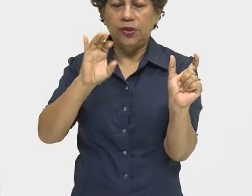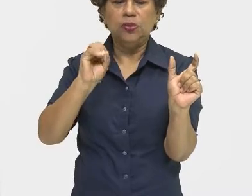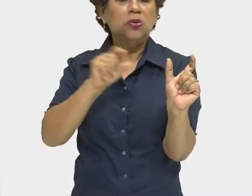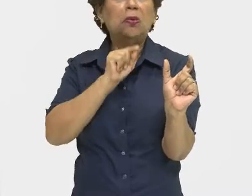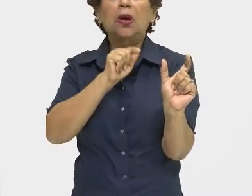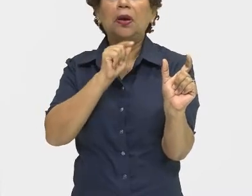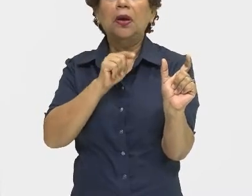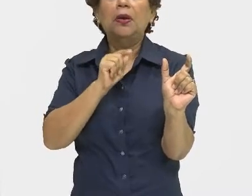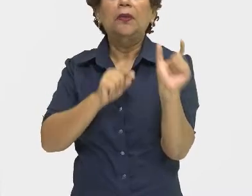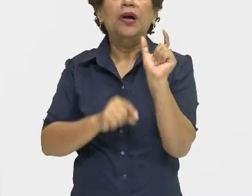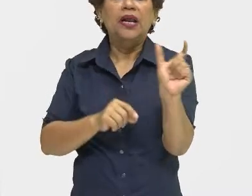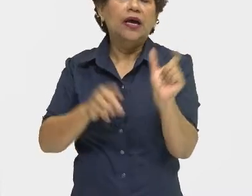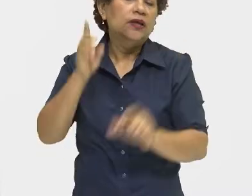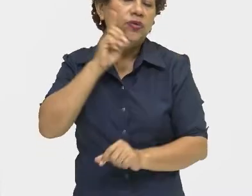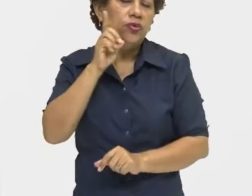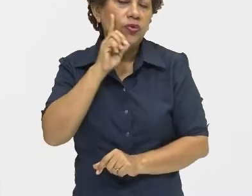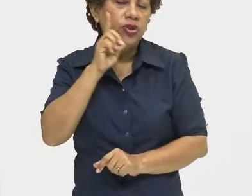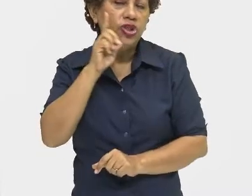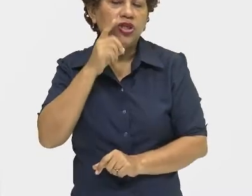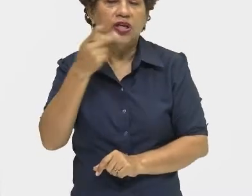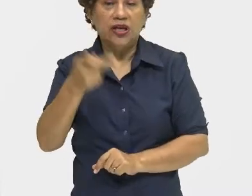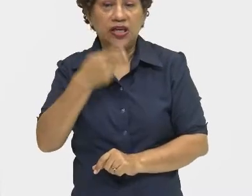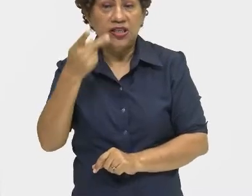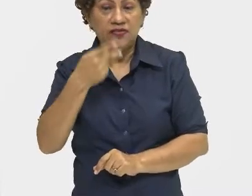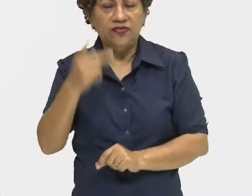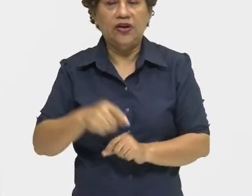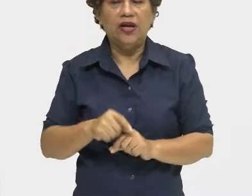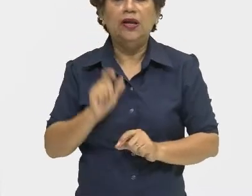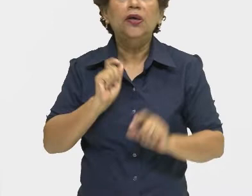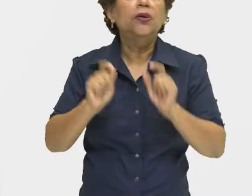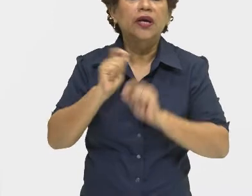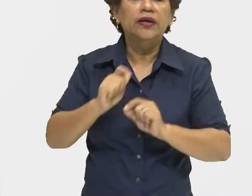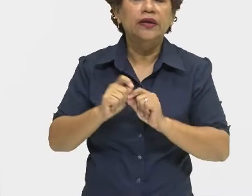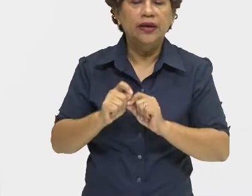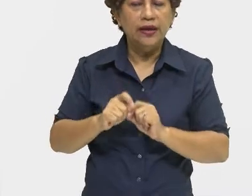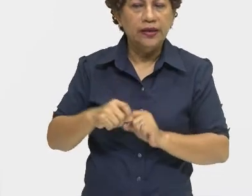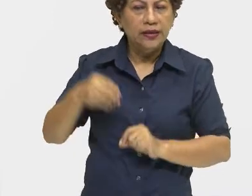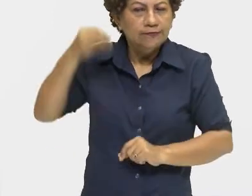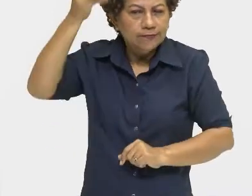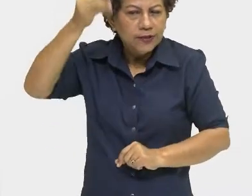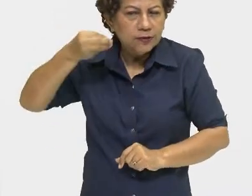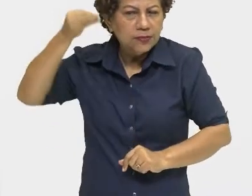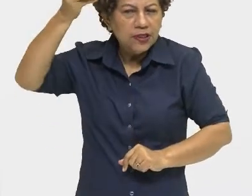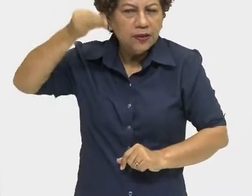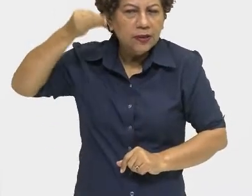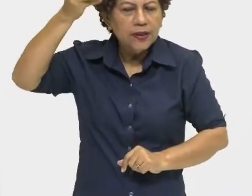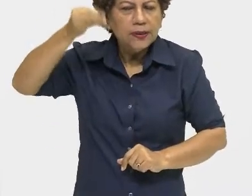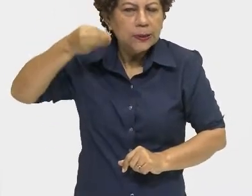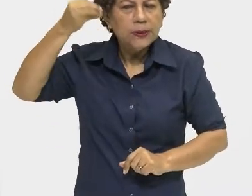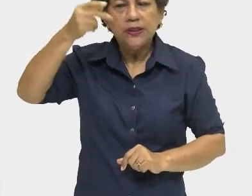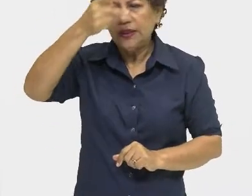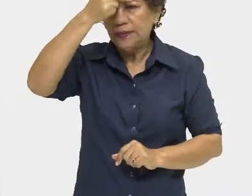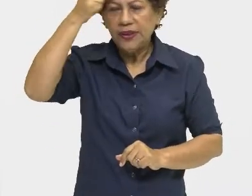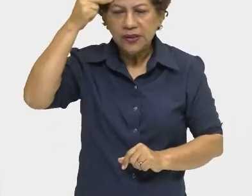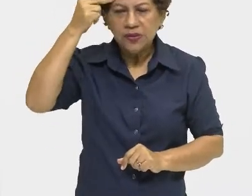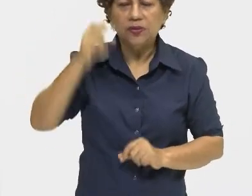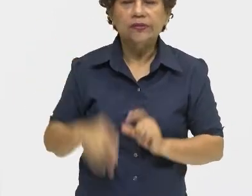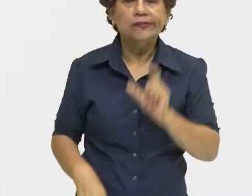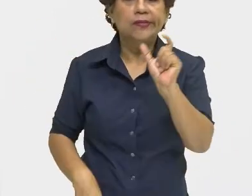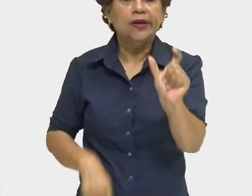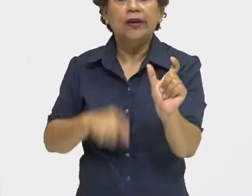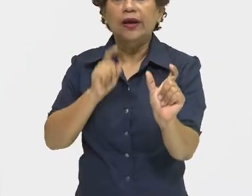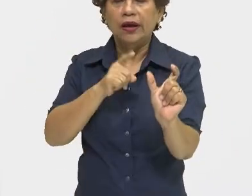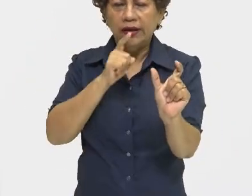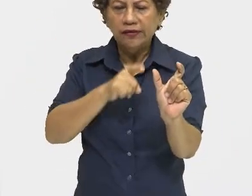discurso informal, cujas origens são das experiências humanas. Estas frases populares, elas carregam consigo